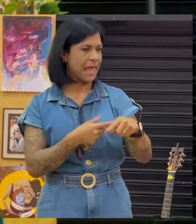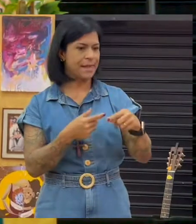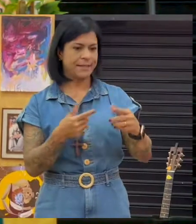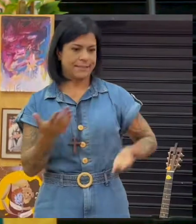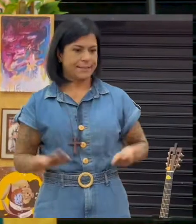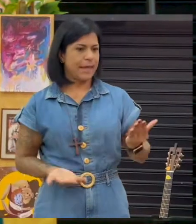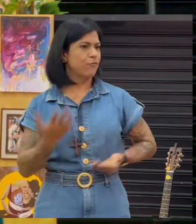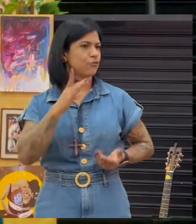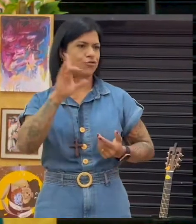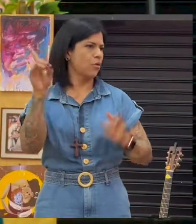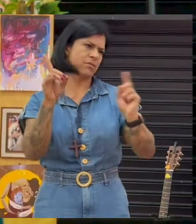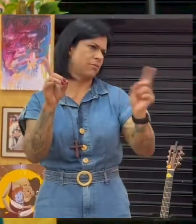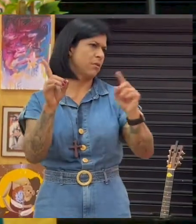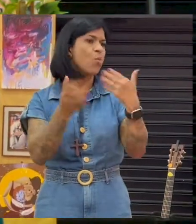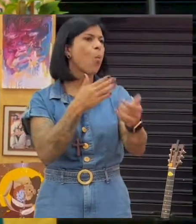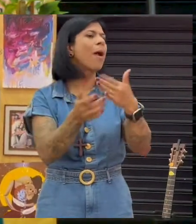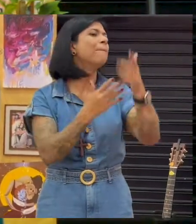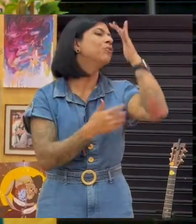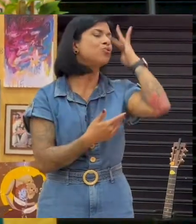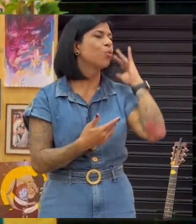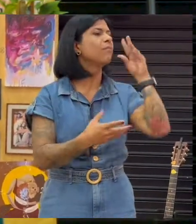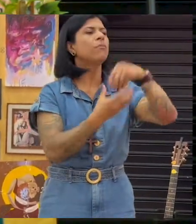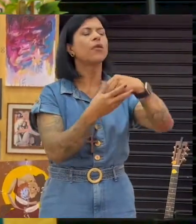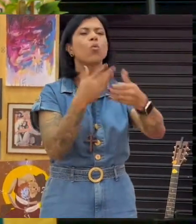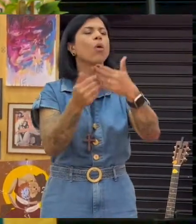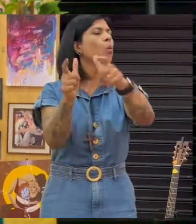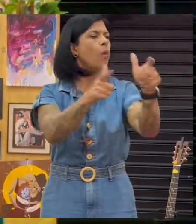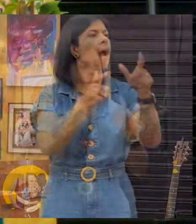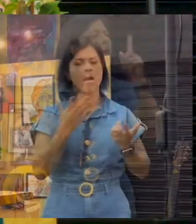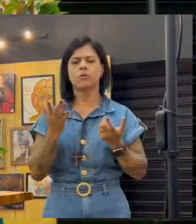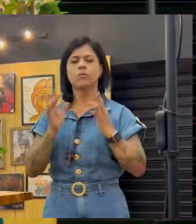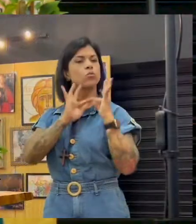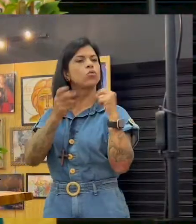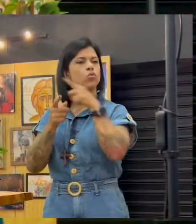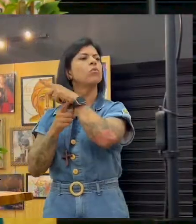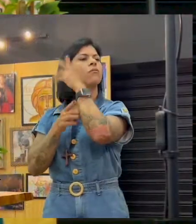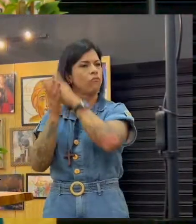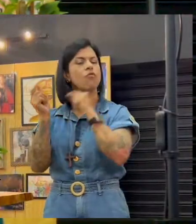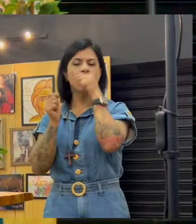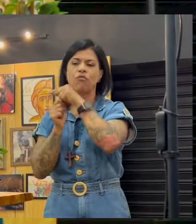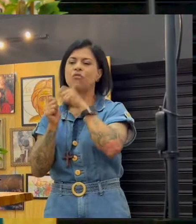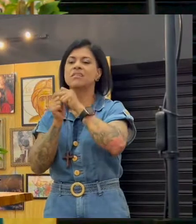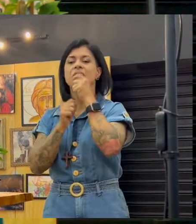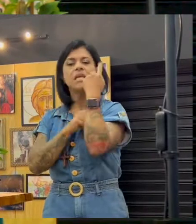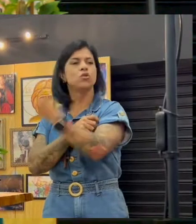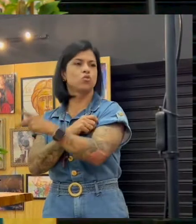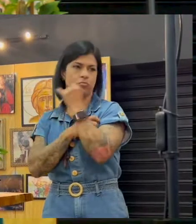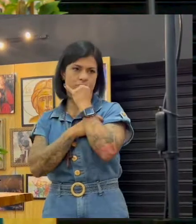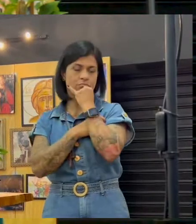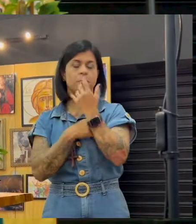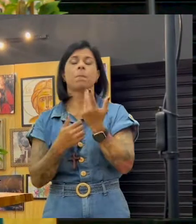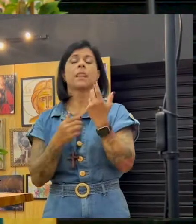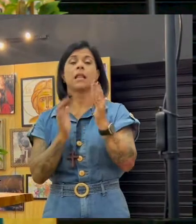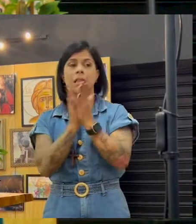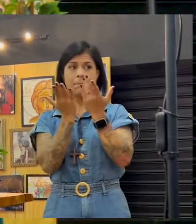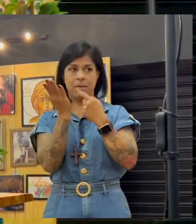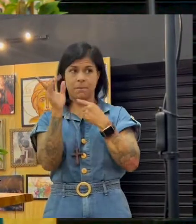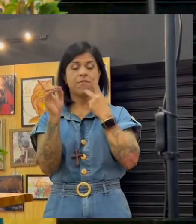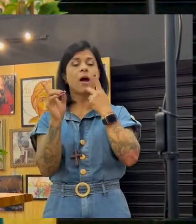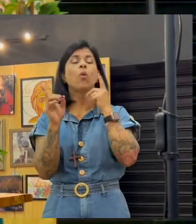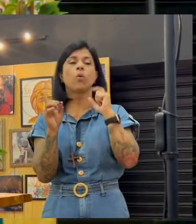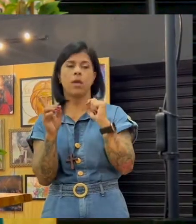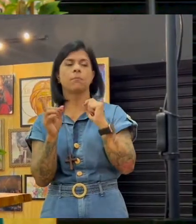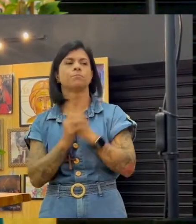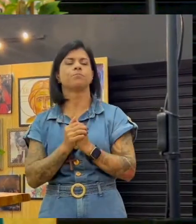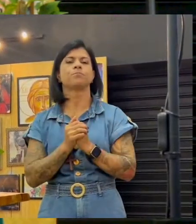sua casa, no seu trabalho. É isso que é ser um discípulo de Cristo. Lá em Filipenses 2, 14 e 15,